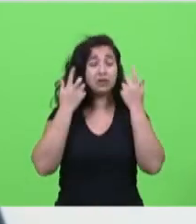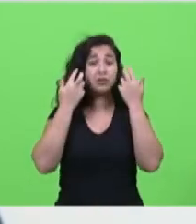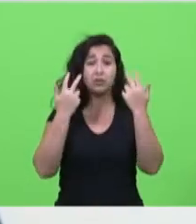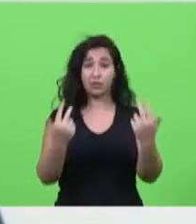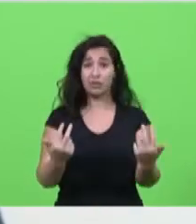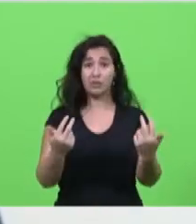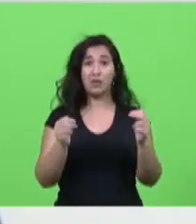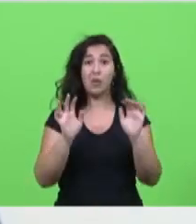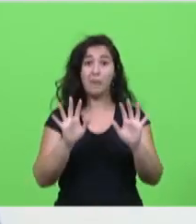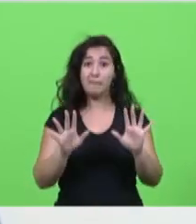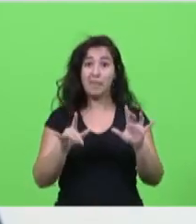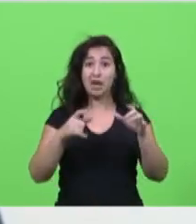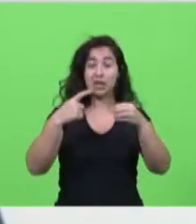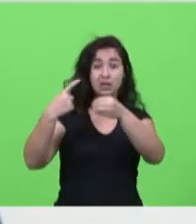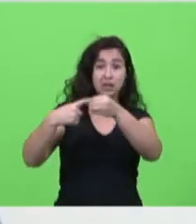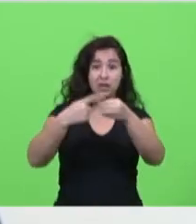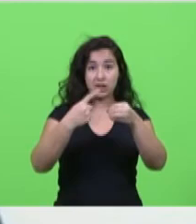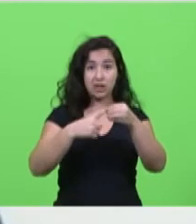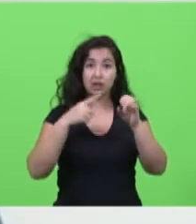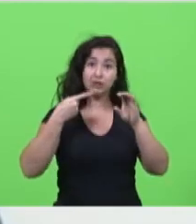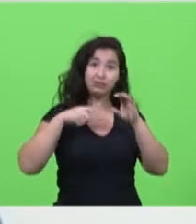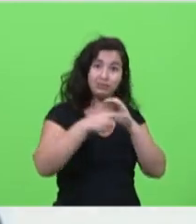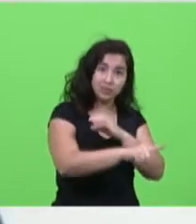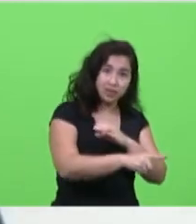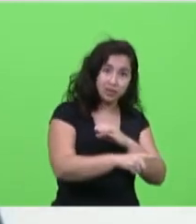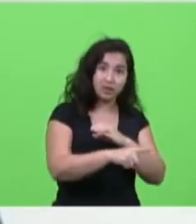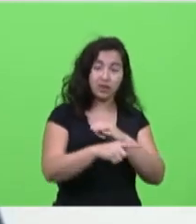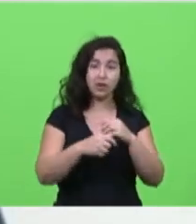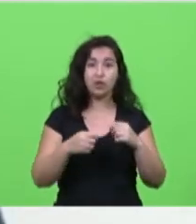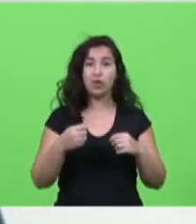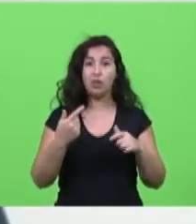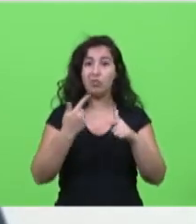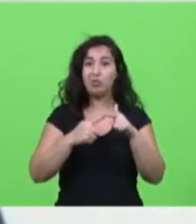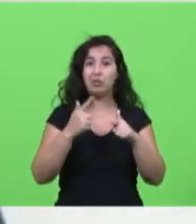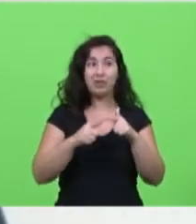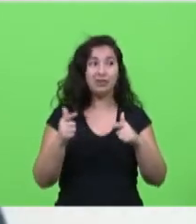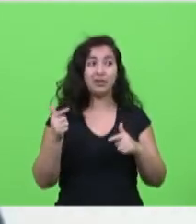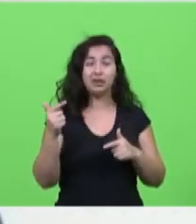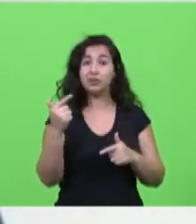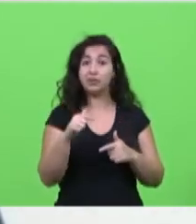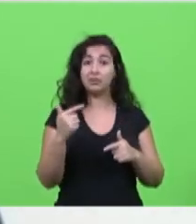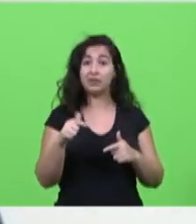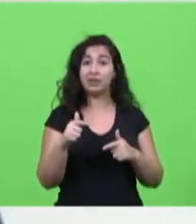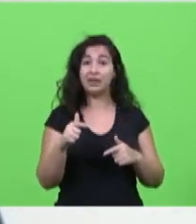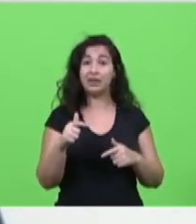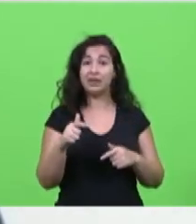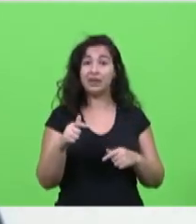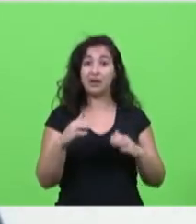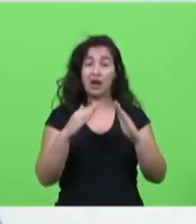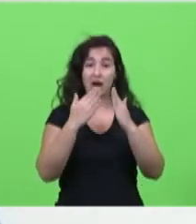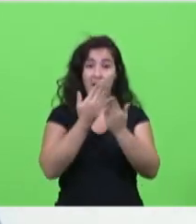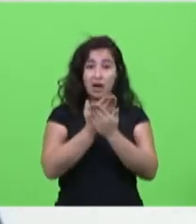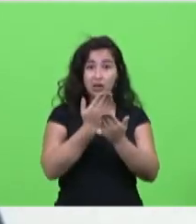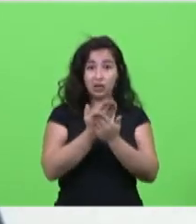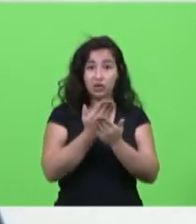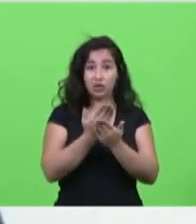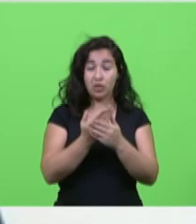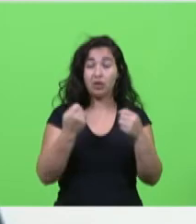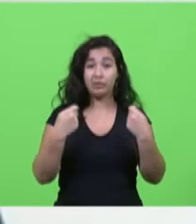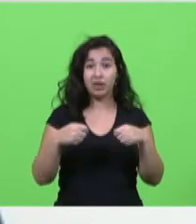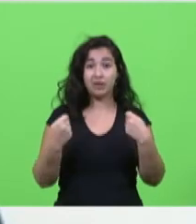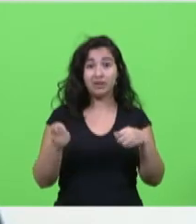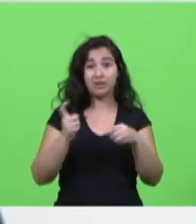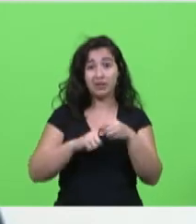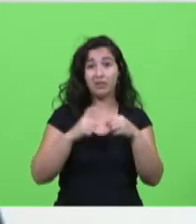do interior que não possuem problema nenhum, a aula, no meu entendimento, deve voltar à normalidade com